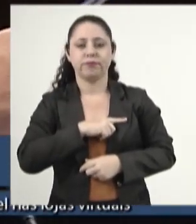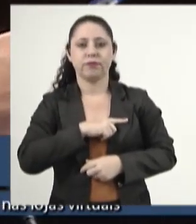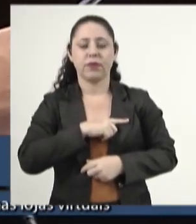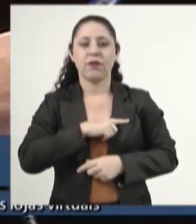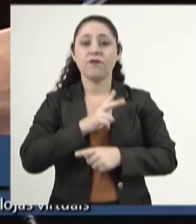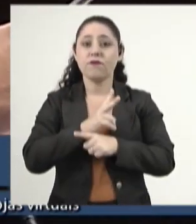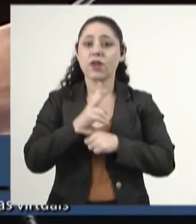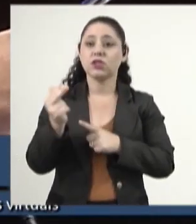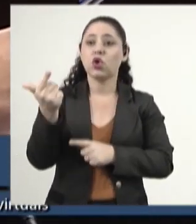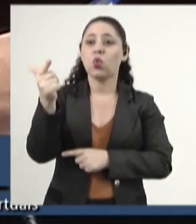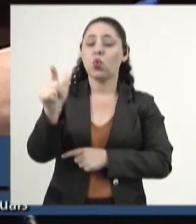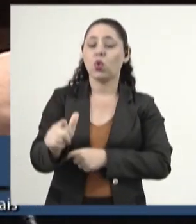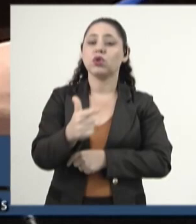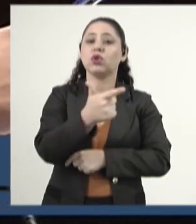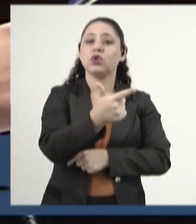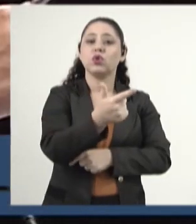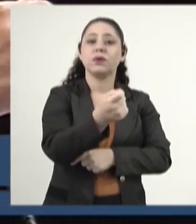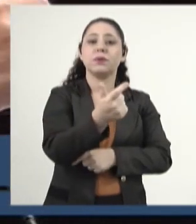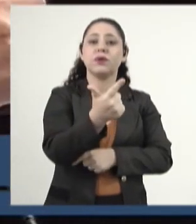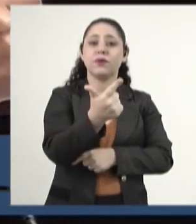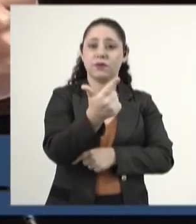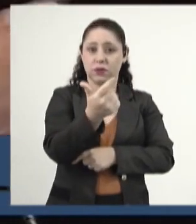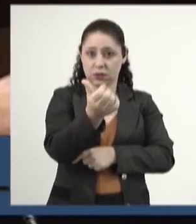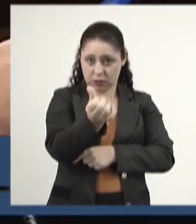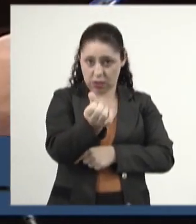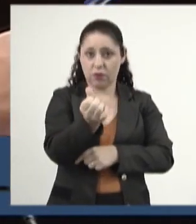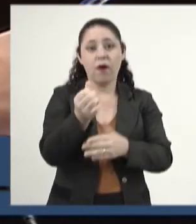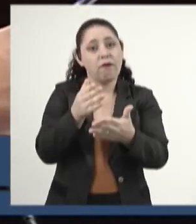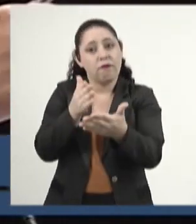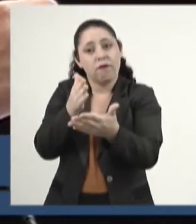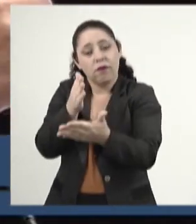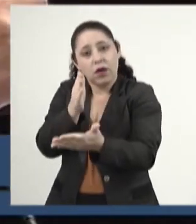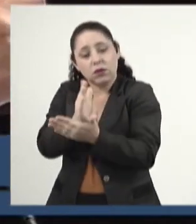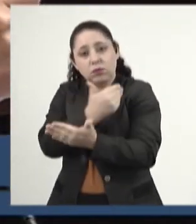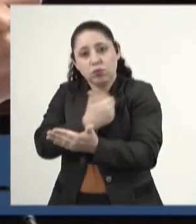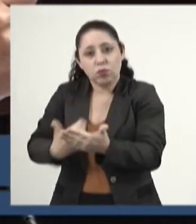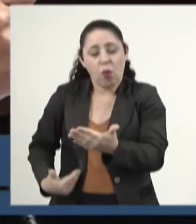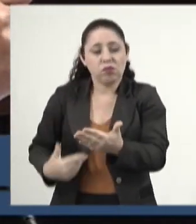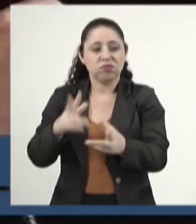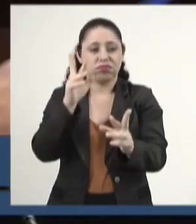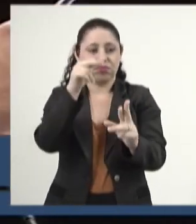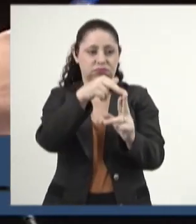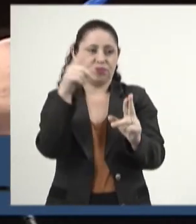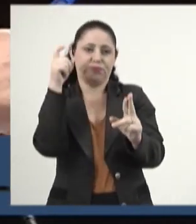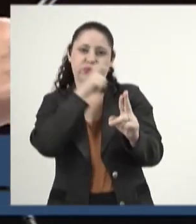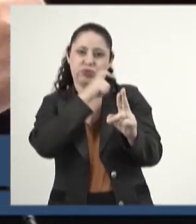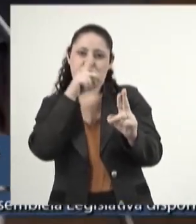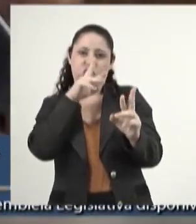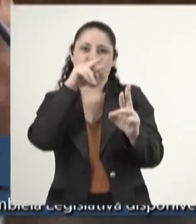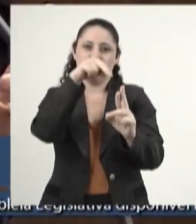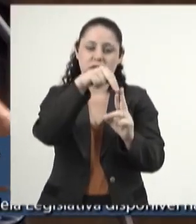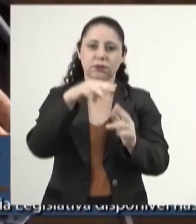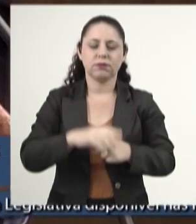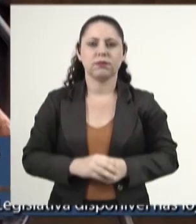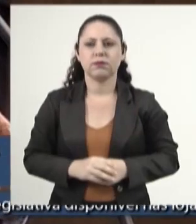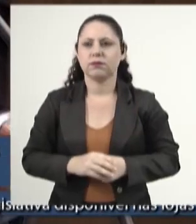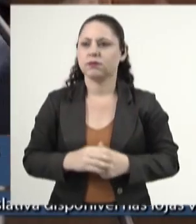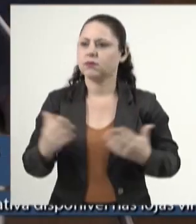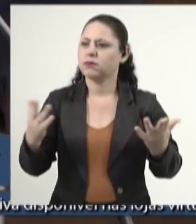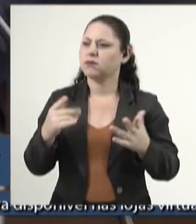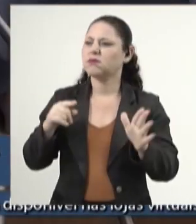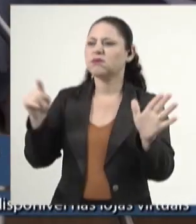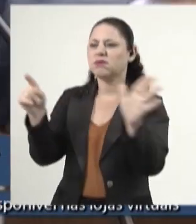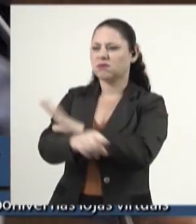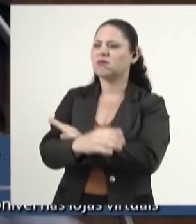a eleição novamente em 2026, porque o governo do senhor representa a mentira. Agora eu pergunto a V.